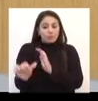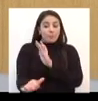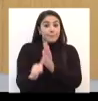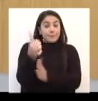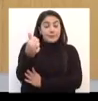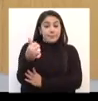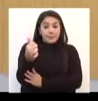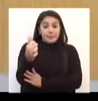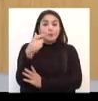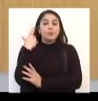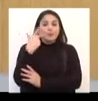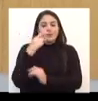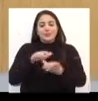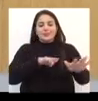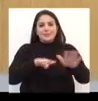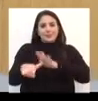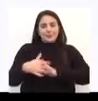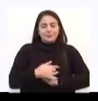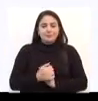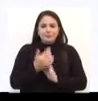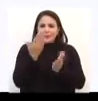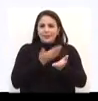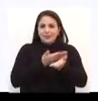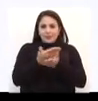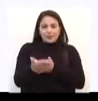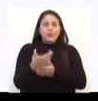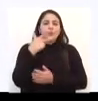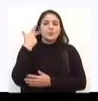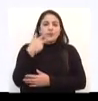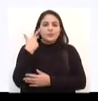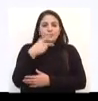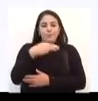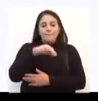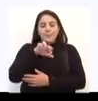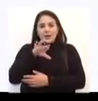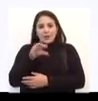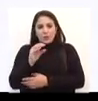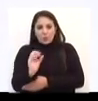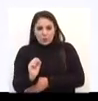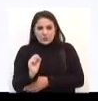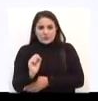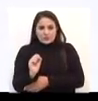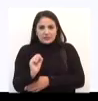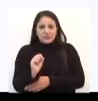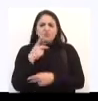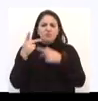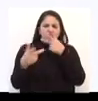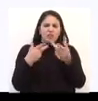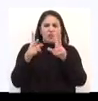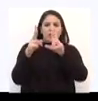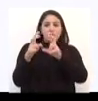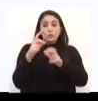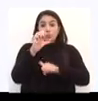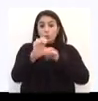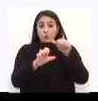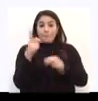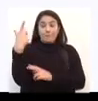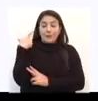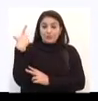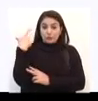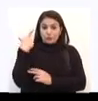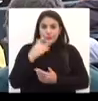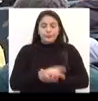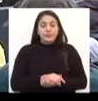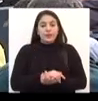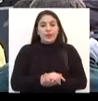o primeiro orador da semana. Inicialmente, o vereador Marcos da Silva falou sobre a mudança de